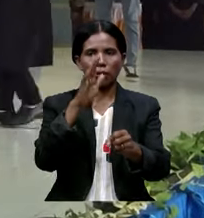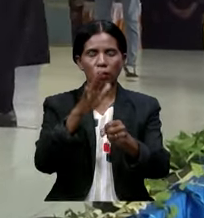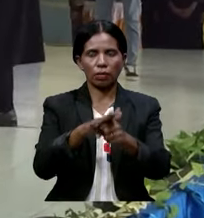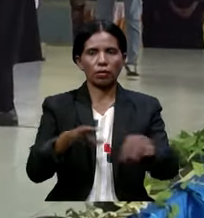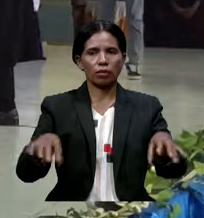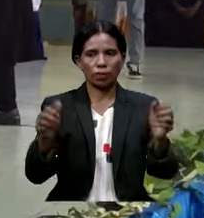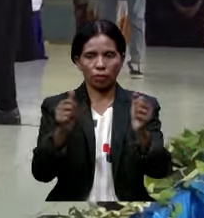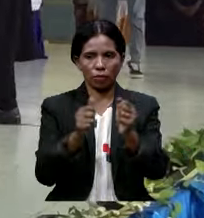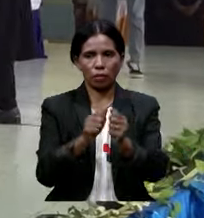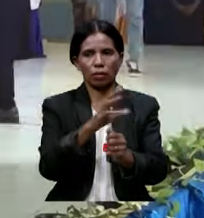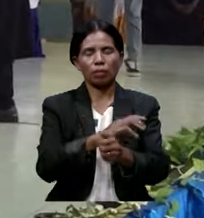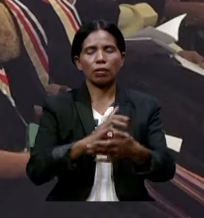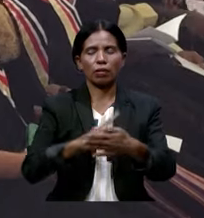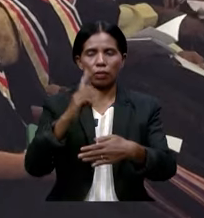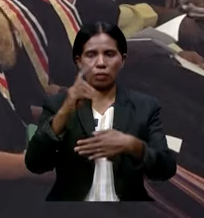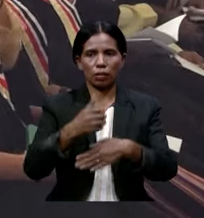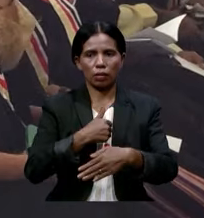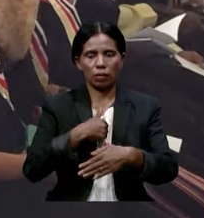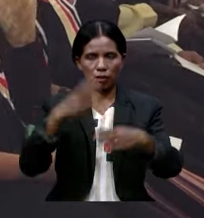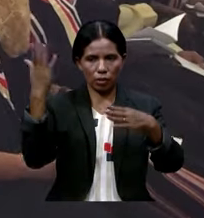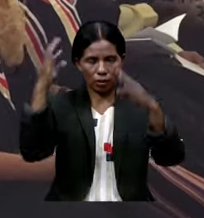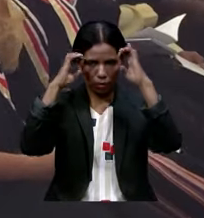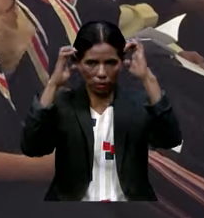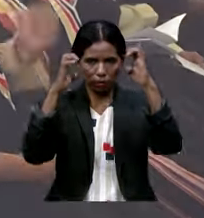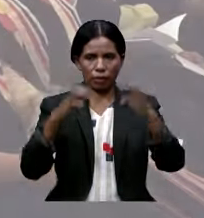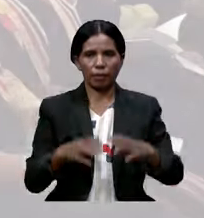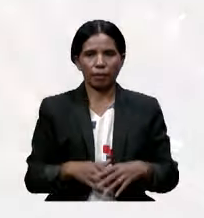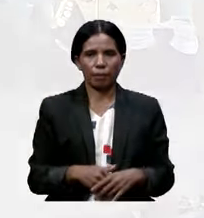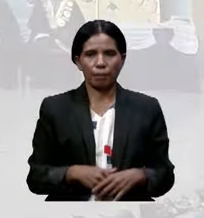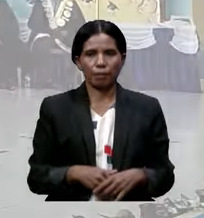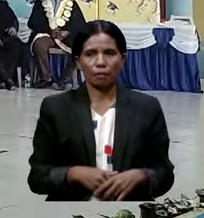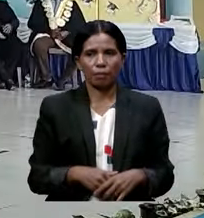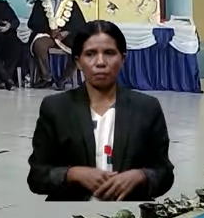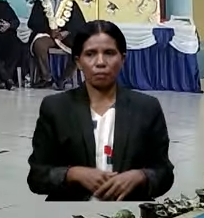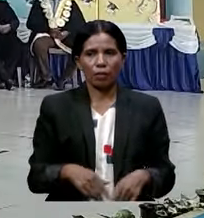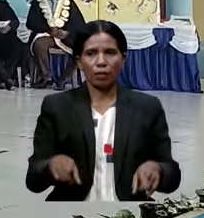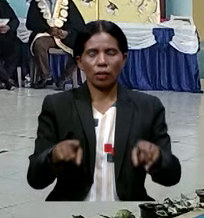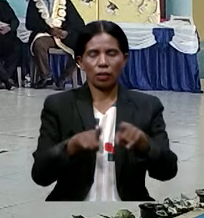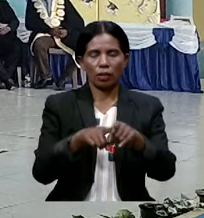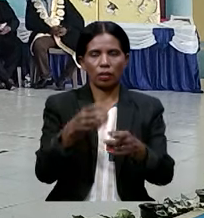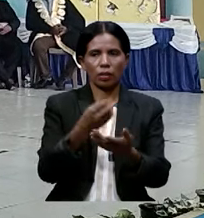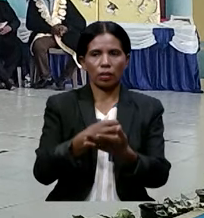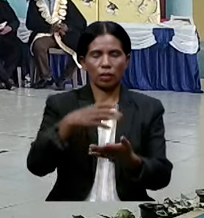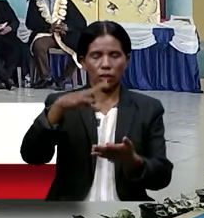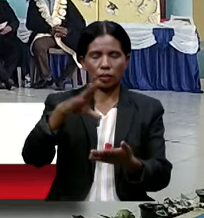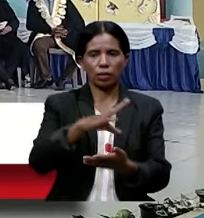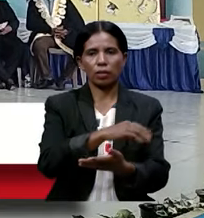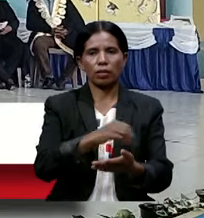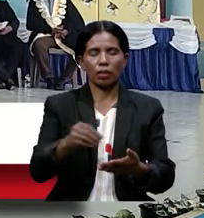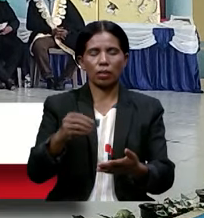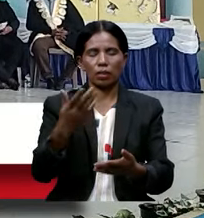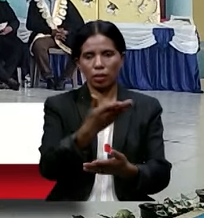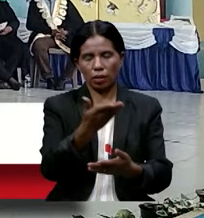serviço macas no desenvolve a área educação nian. Na canesan recursoin espera